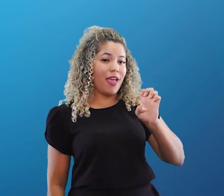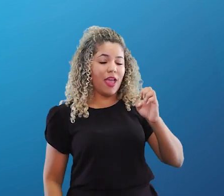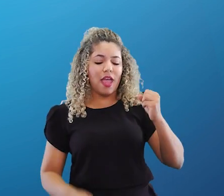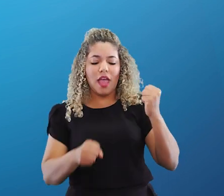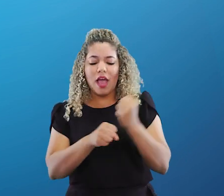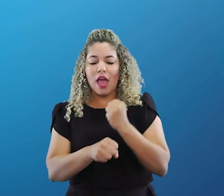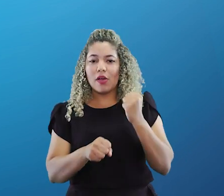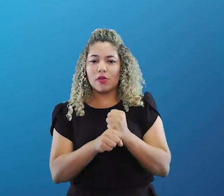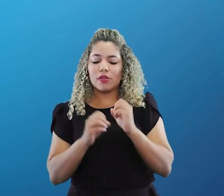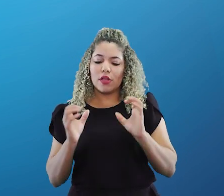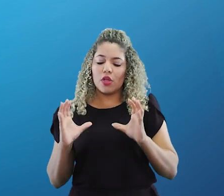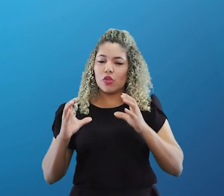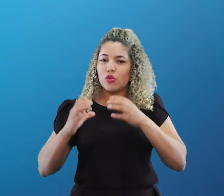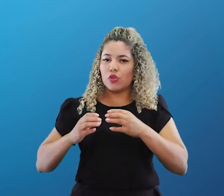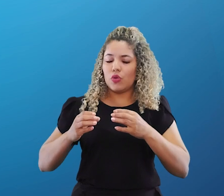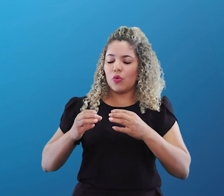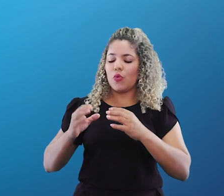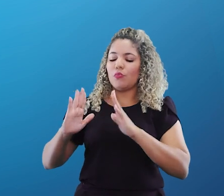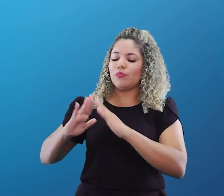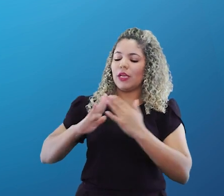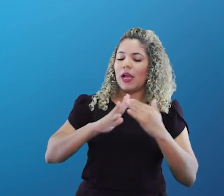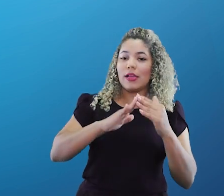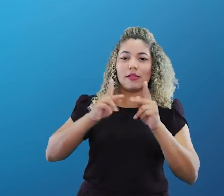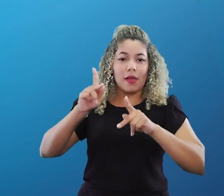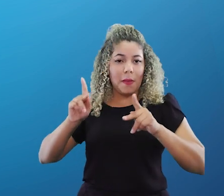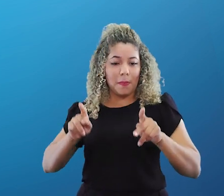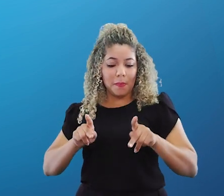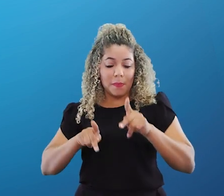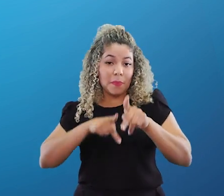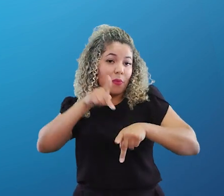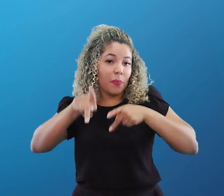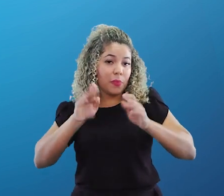de conjuntos habitacionais populares. Qual é a nossa